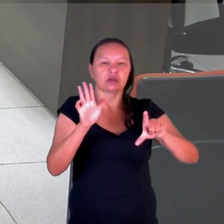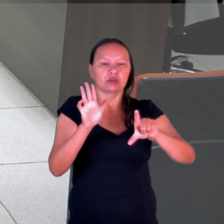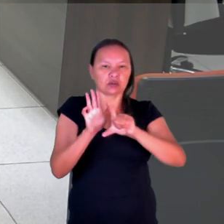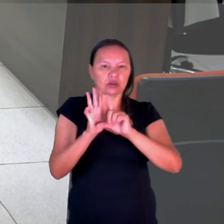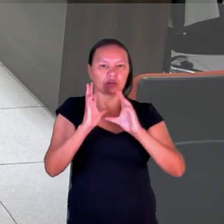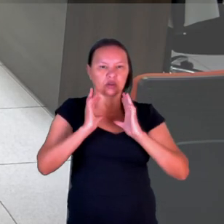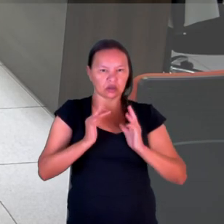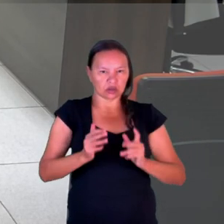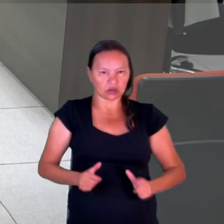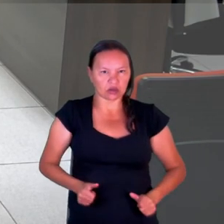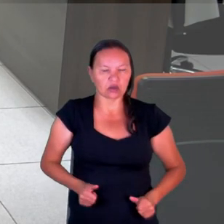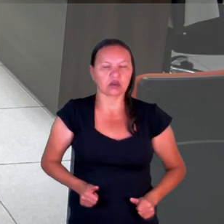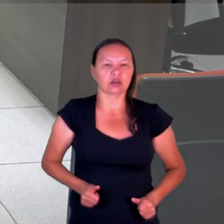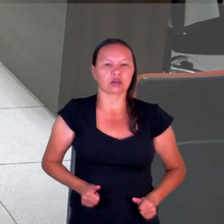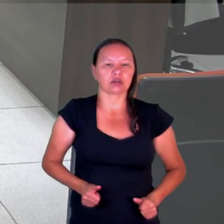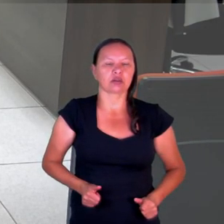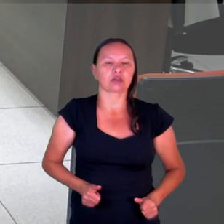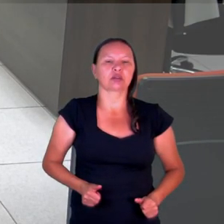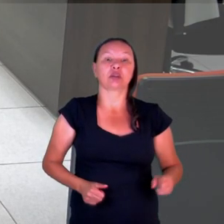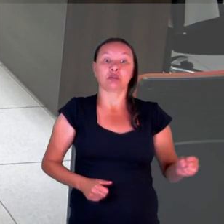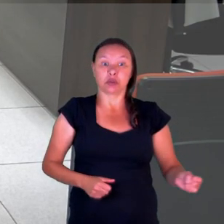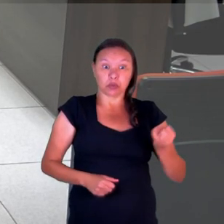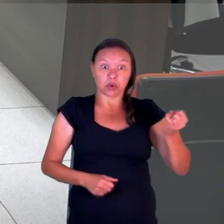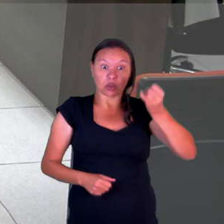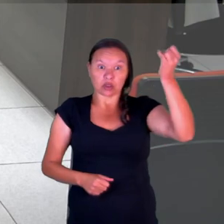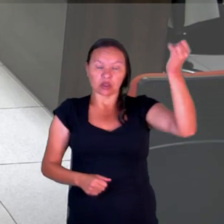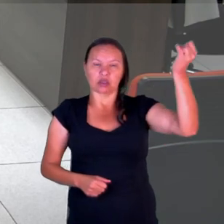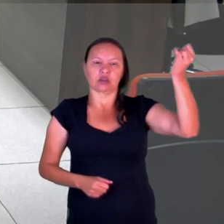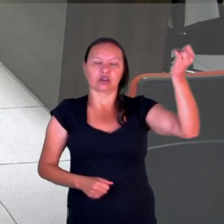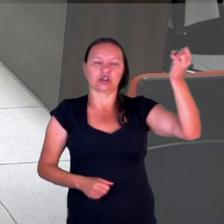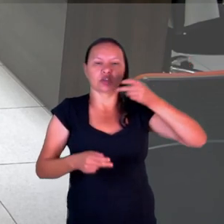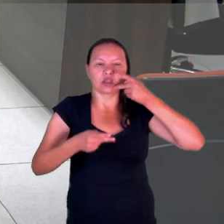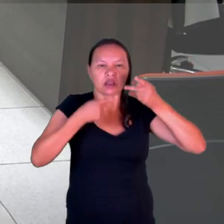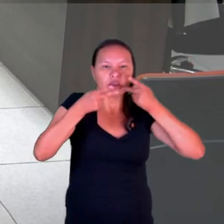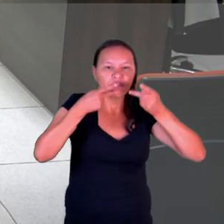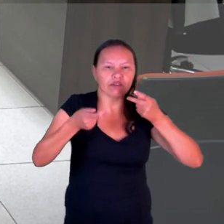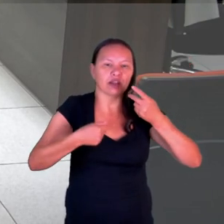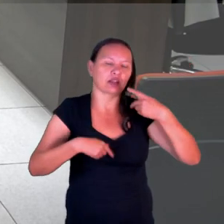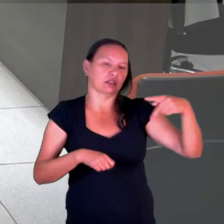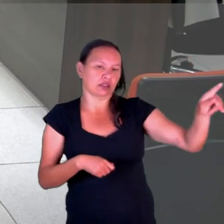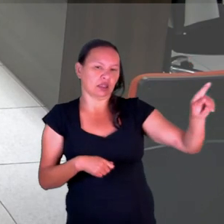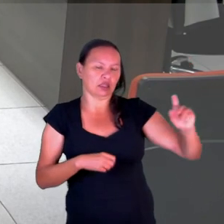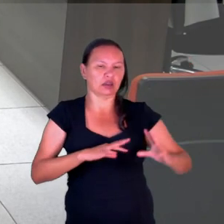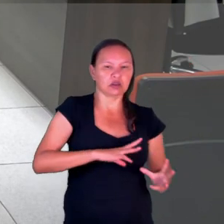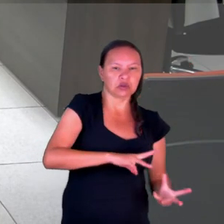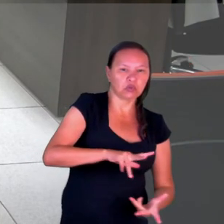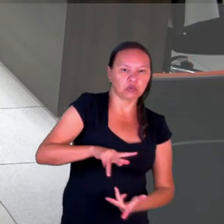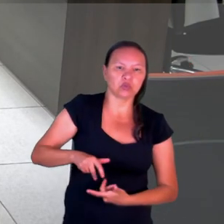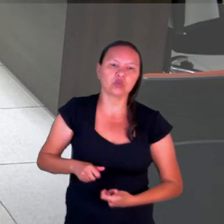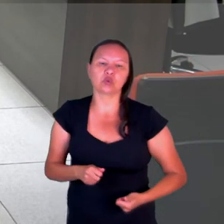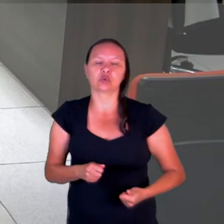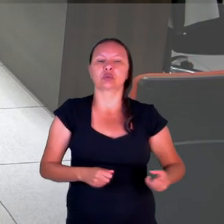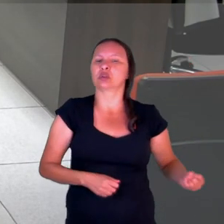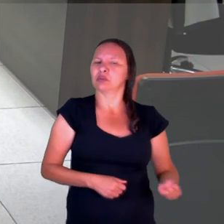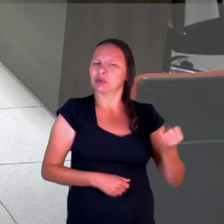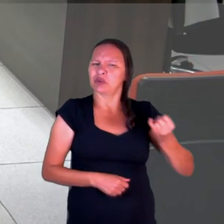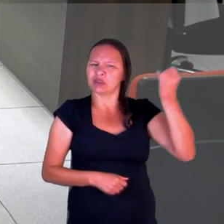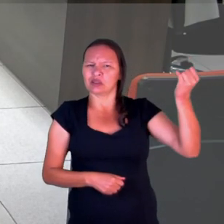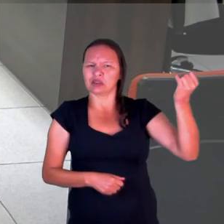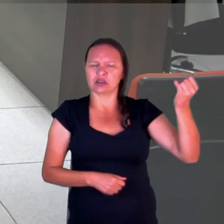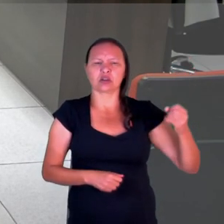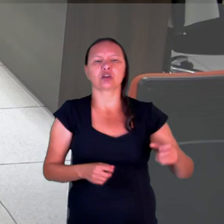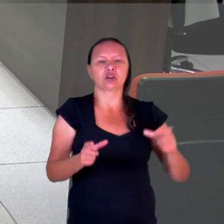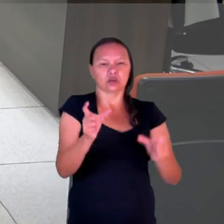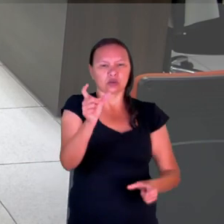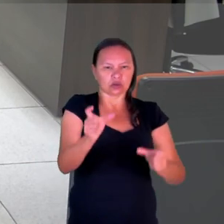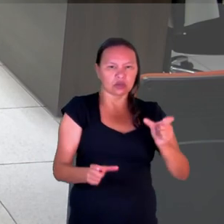n então fica a nossa recomendação de est sempre eh as vantagens do mundo moderno né que a gente tá com essas pessoas